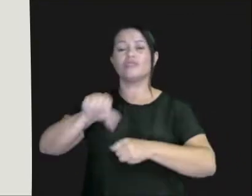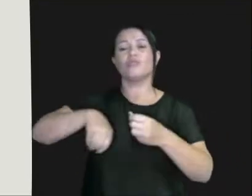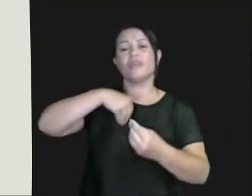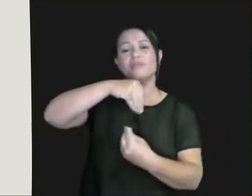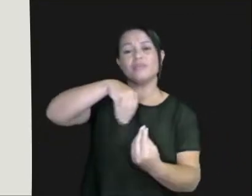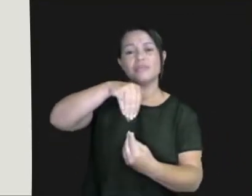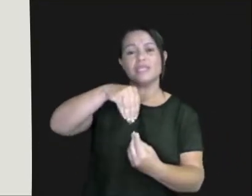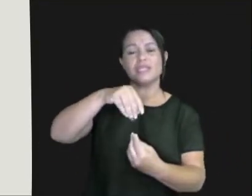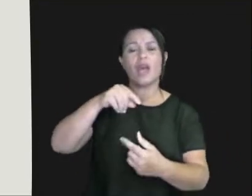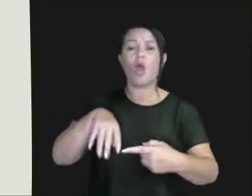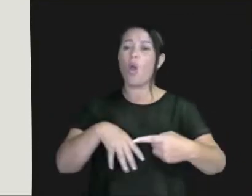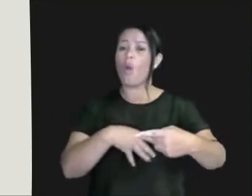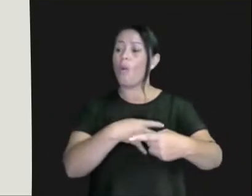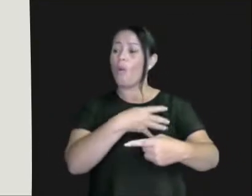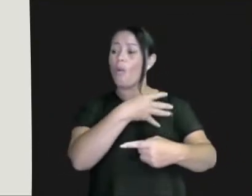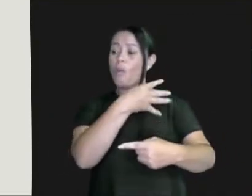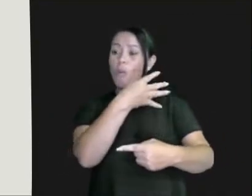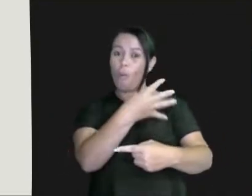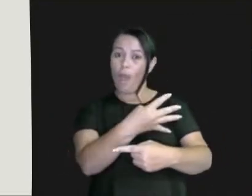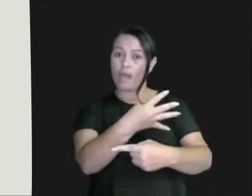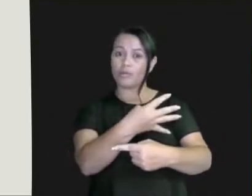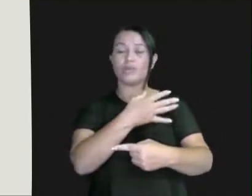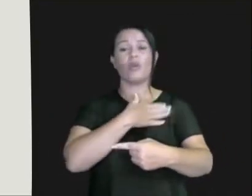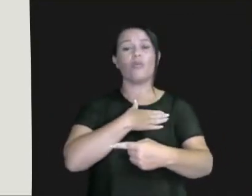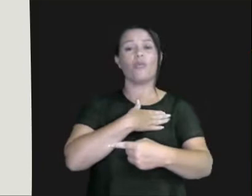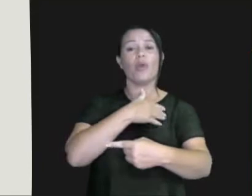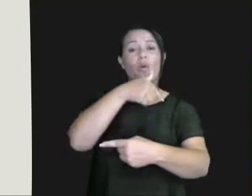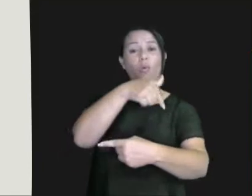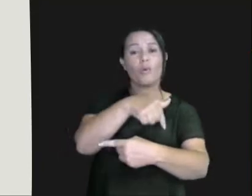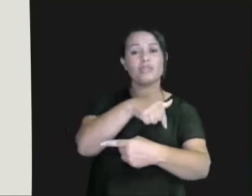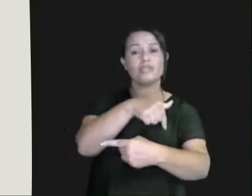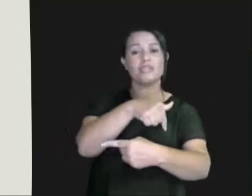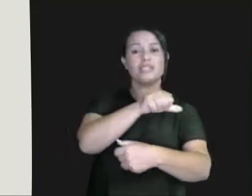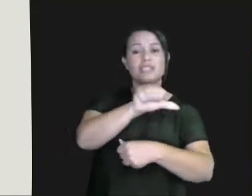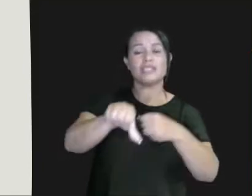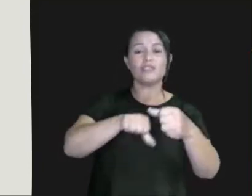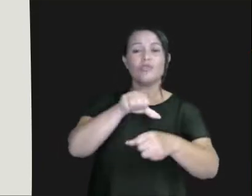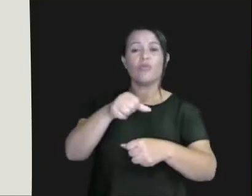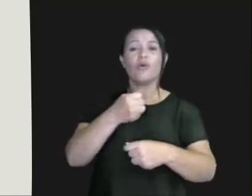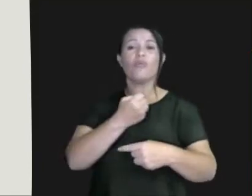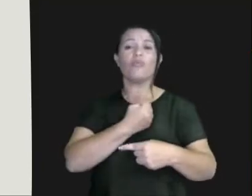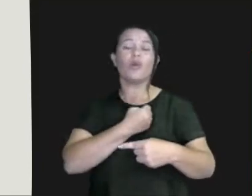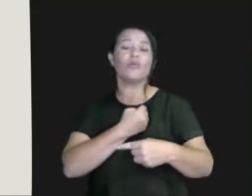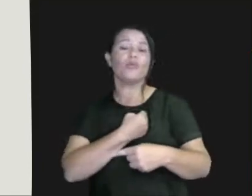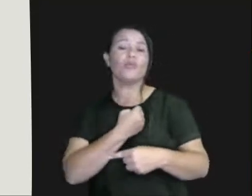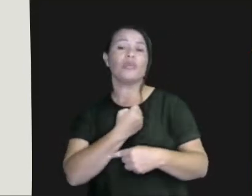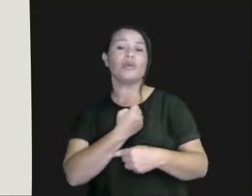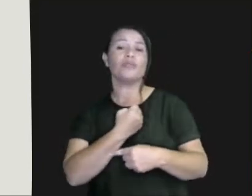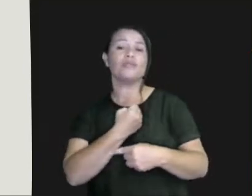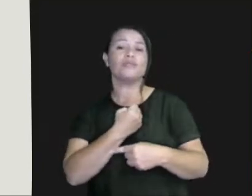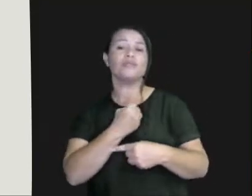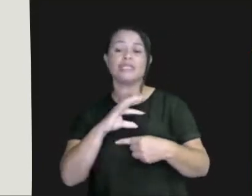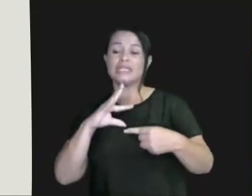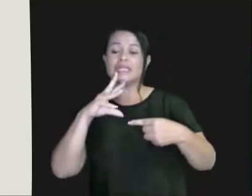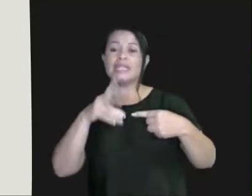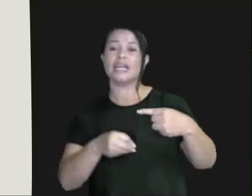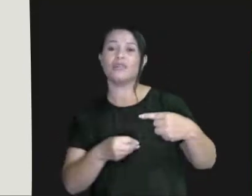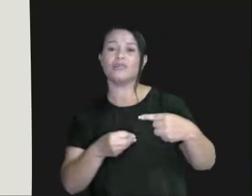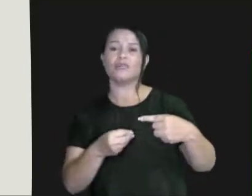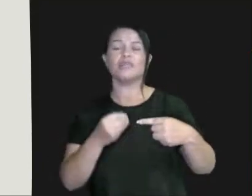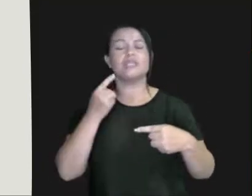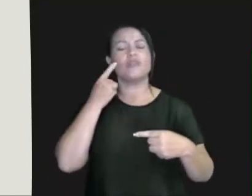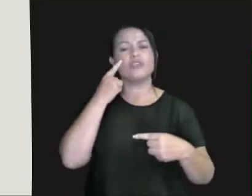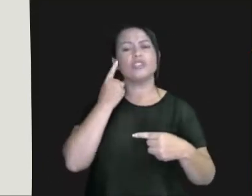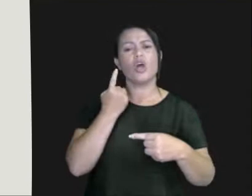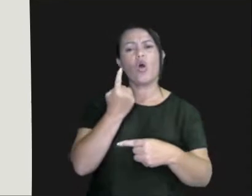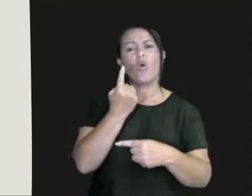Ó, o 4, que foi o meu quociente, virou quem? O meu número inteiro, tá? O